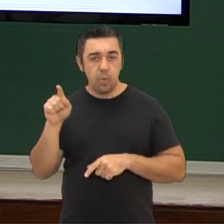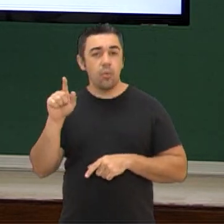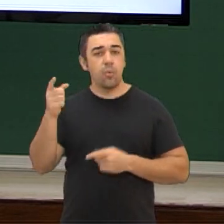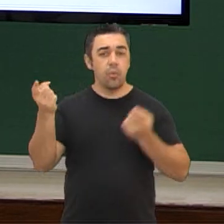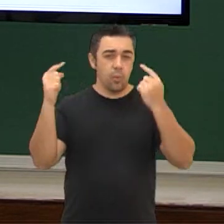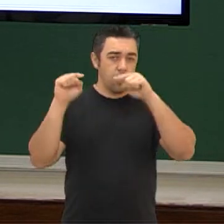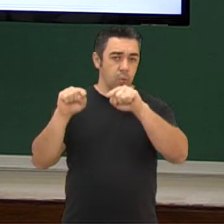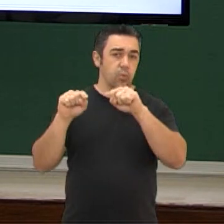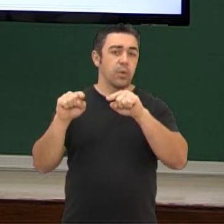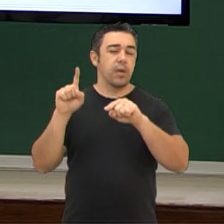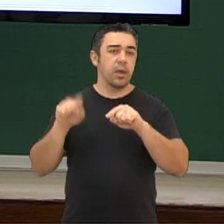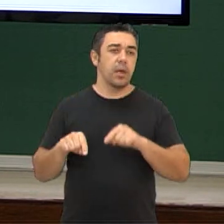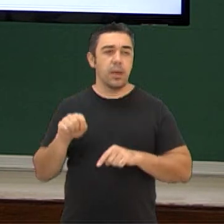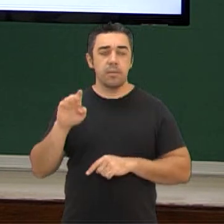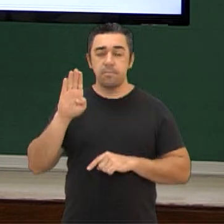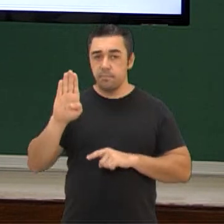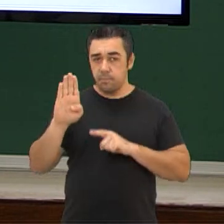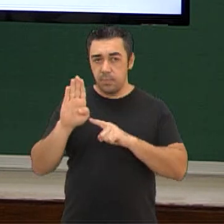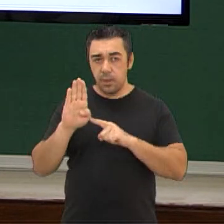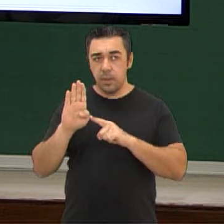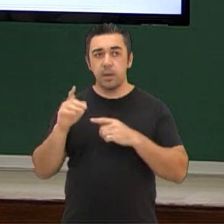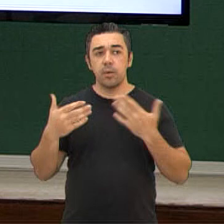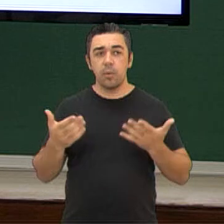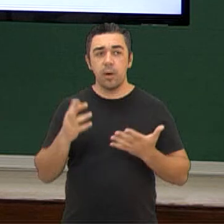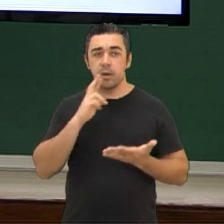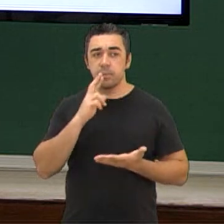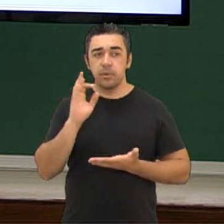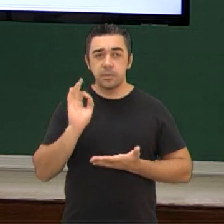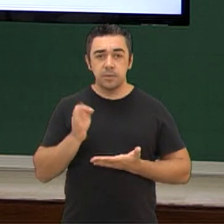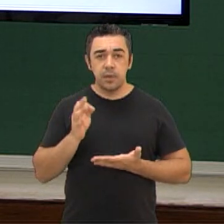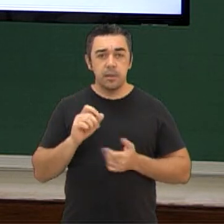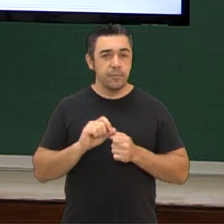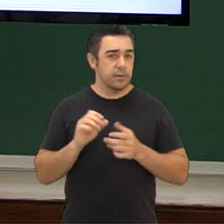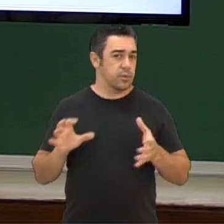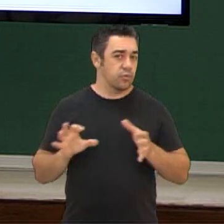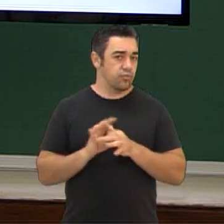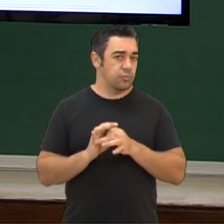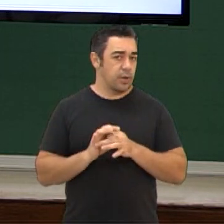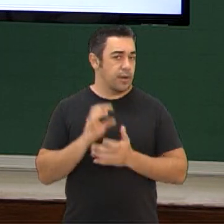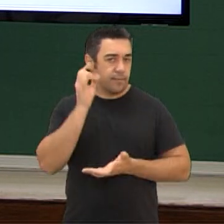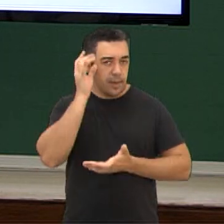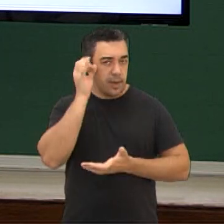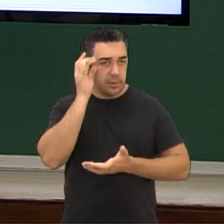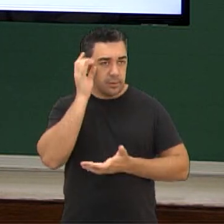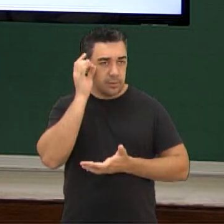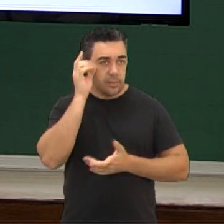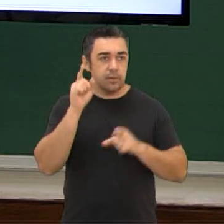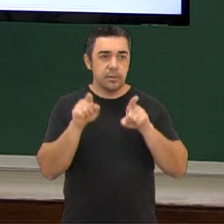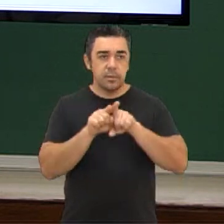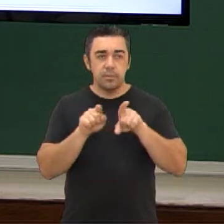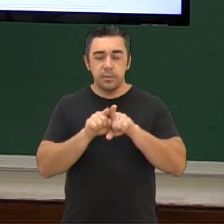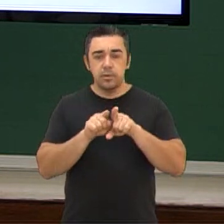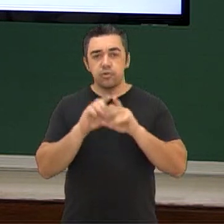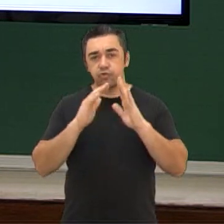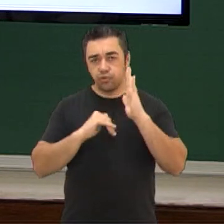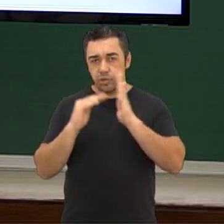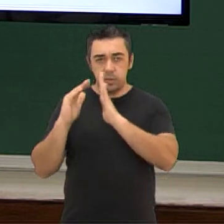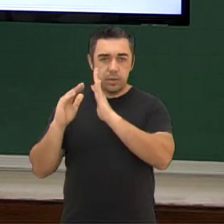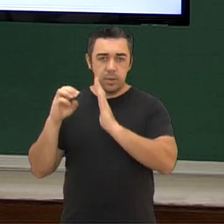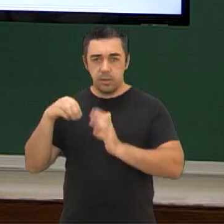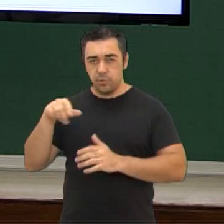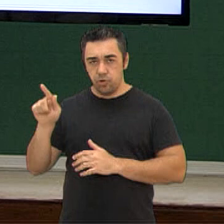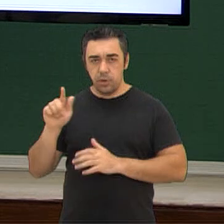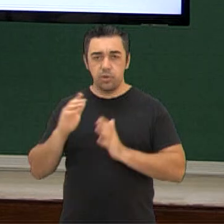é o hidrocarboneto que vai formar em E? É fácil, né? É só juntar tudo, sabe, galera? E aqui também, ó, você tira o magnésio, tira o